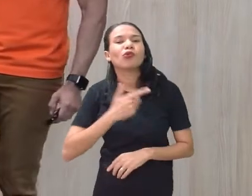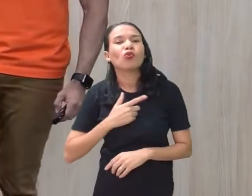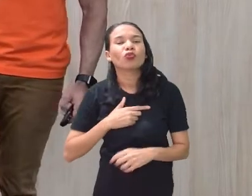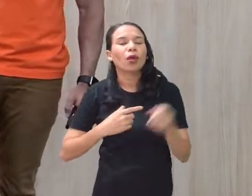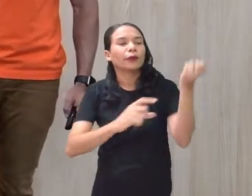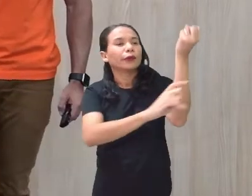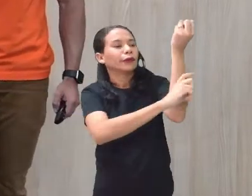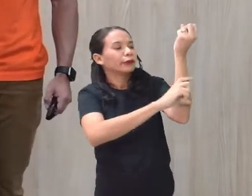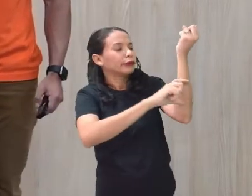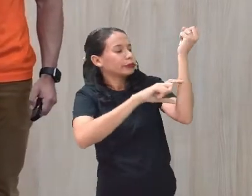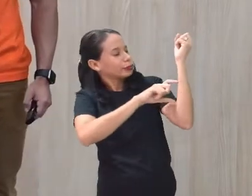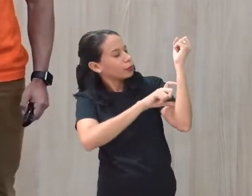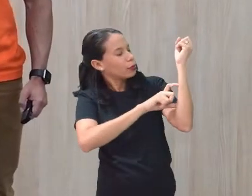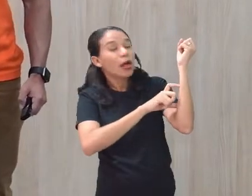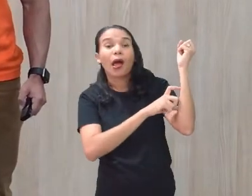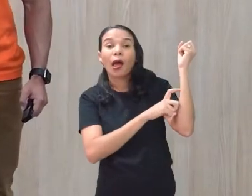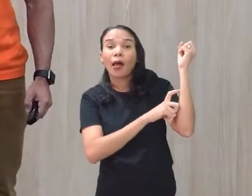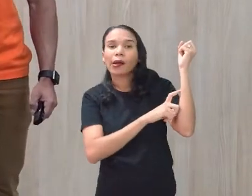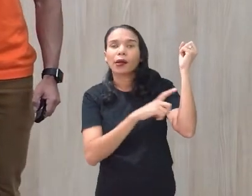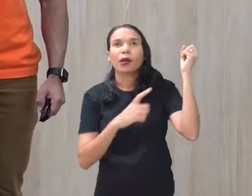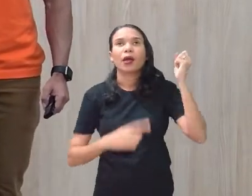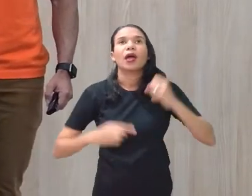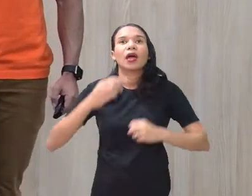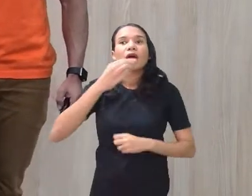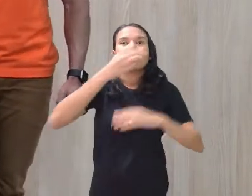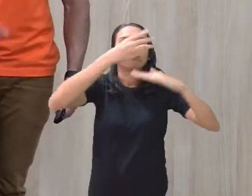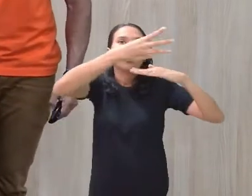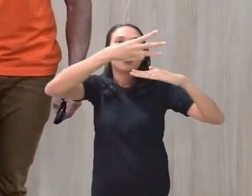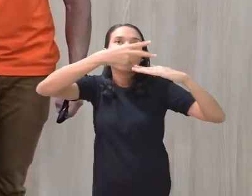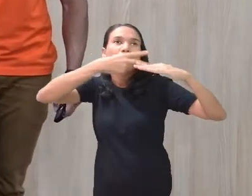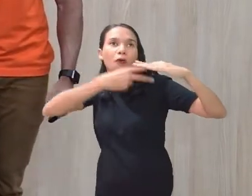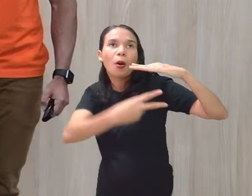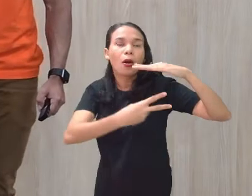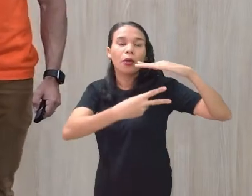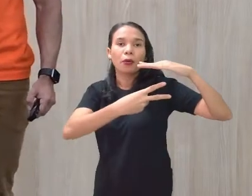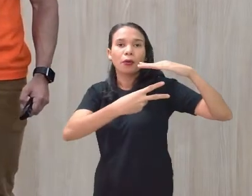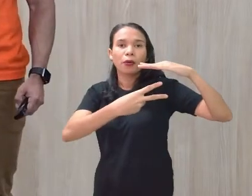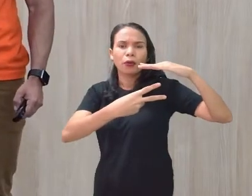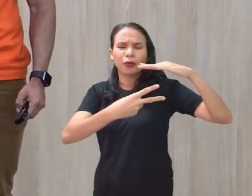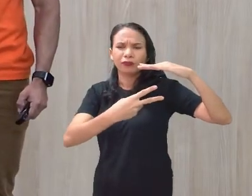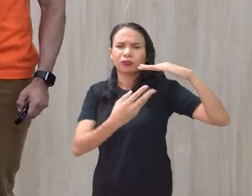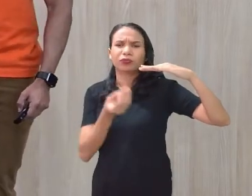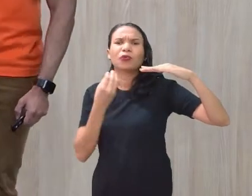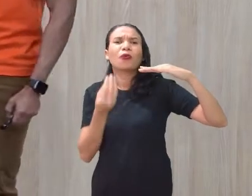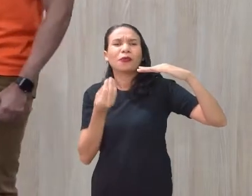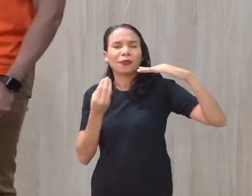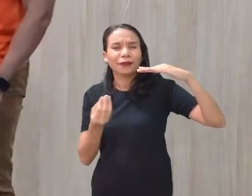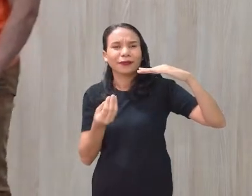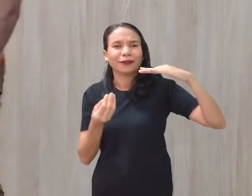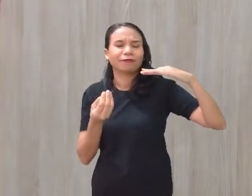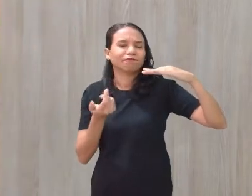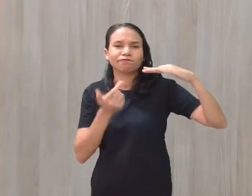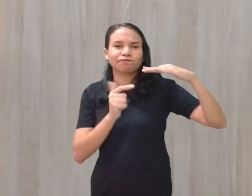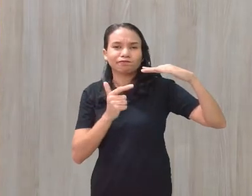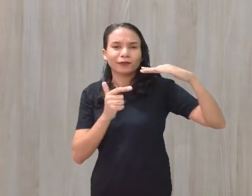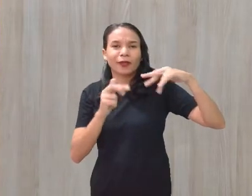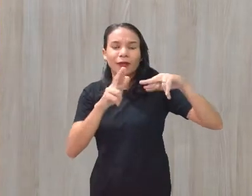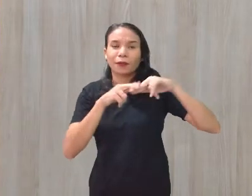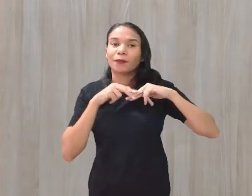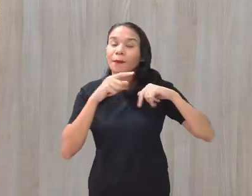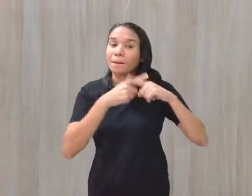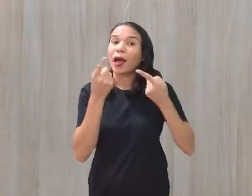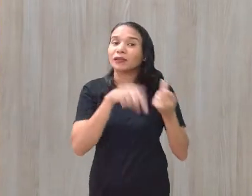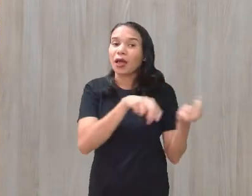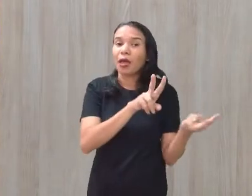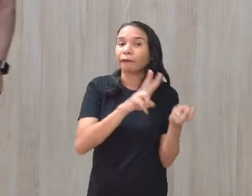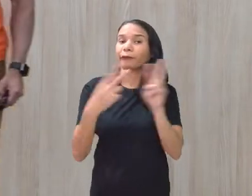rótulo, por exemplo, da garrafa, 3,5 litros. Eu não encontro esse valor em forma de fração. E a gente vai ver que esses dois